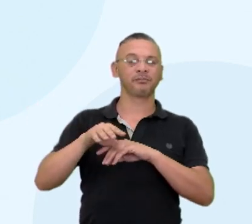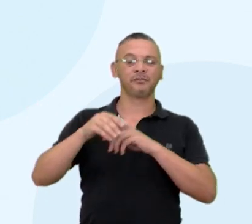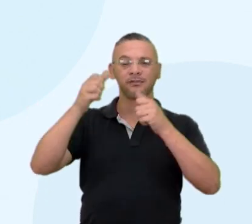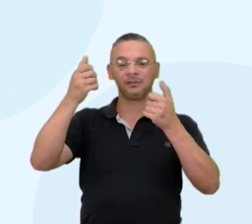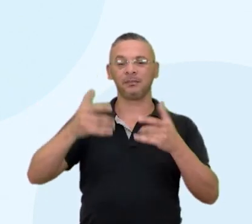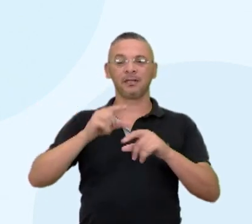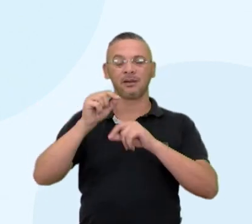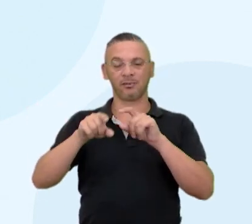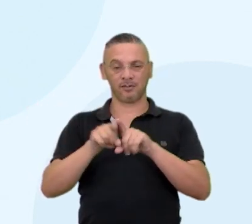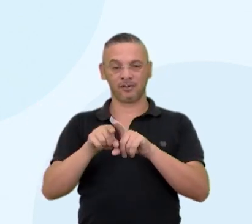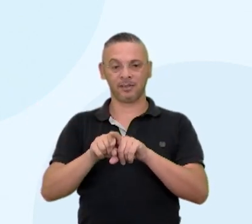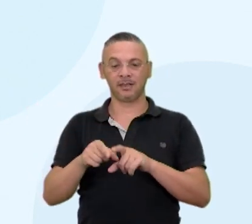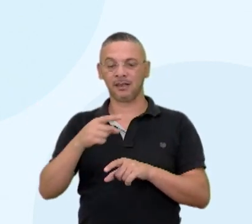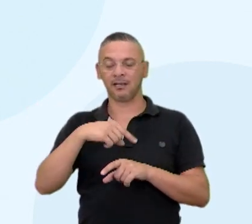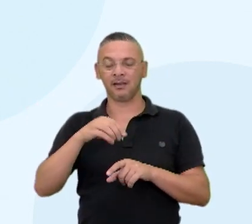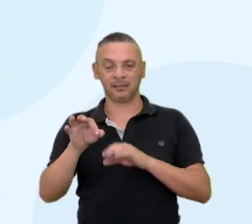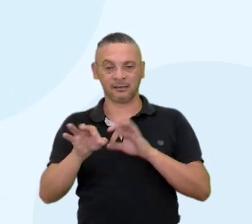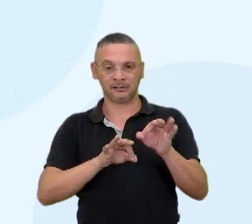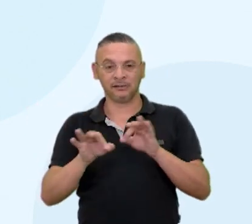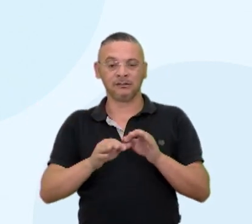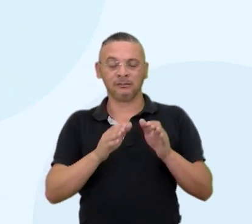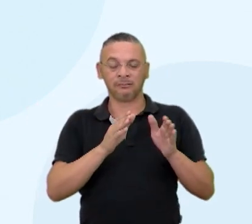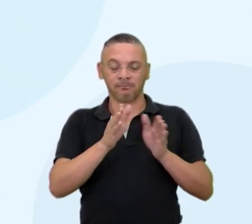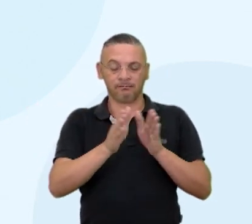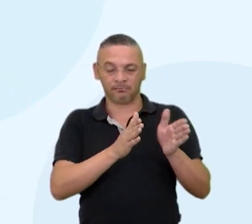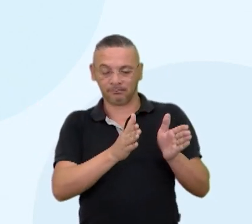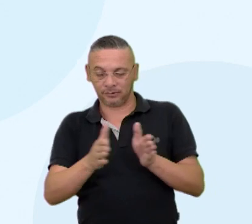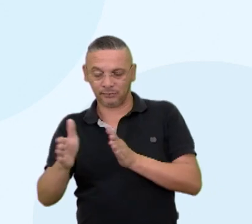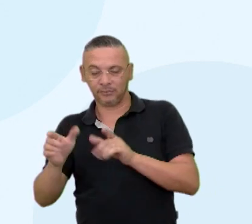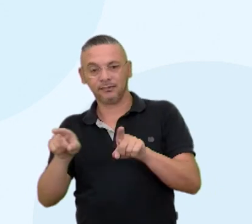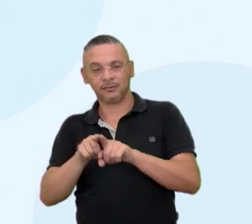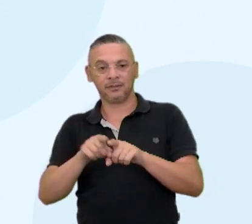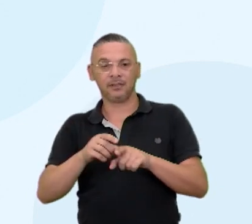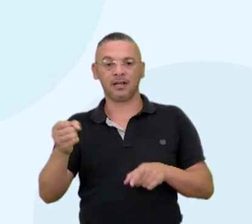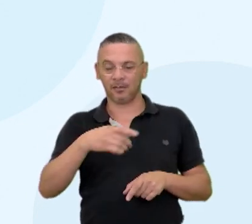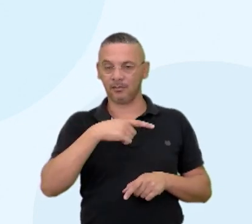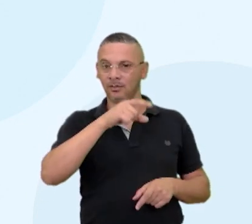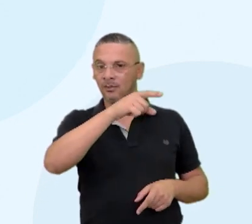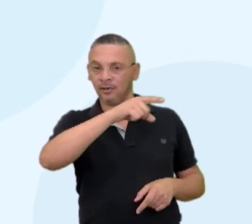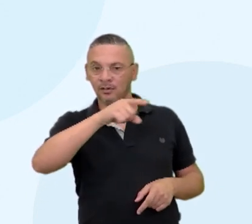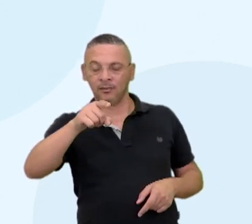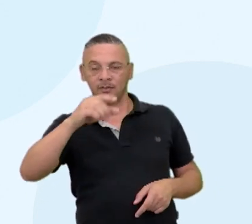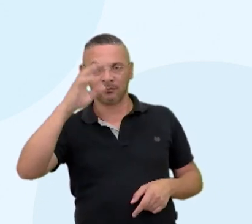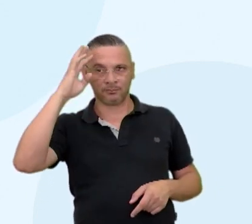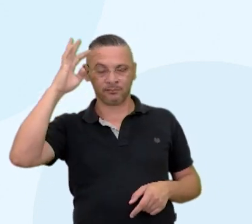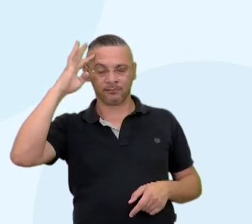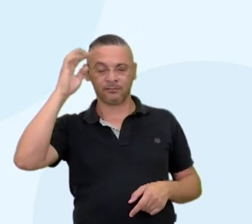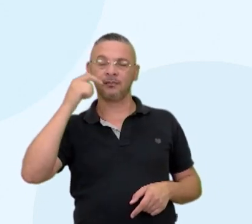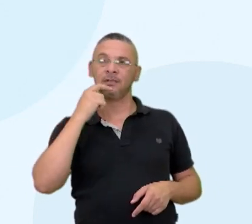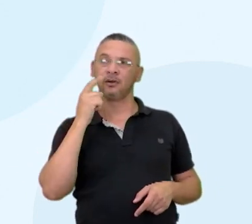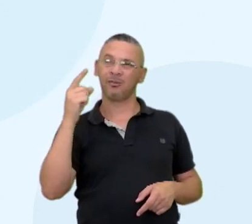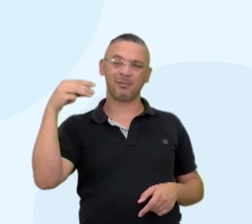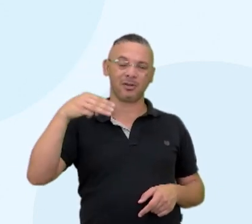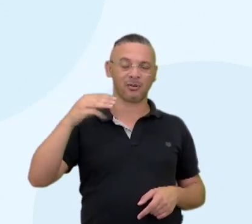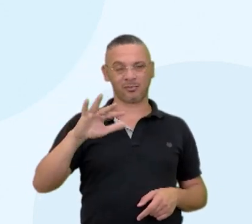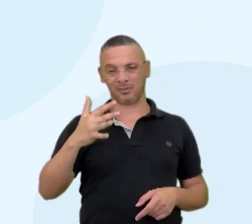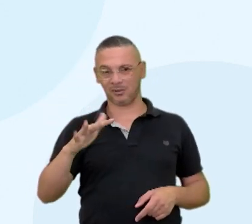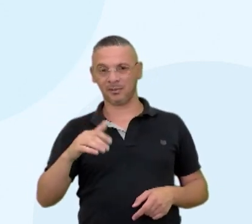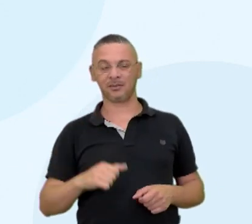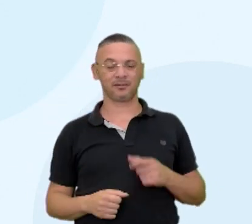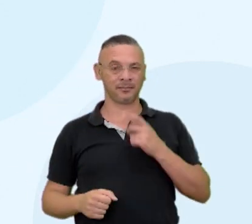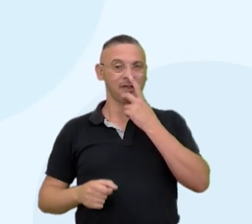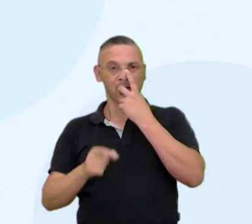tela. Como está o desenvolvimento do seu mapa da notícia internacional? Lembra? Eu falei o exemplo que eu dei. Vamos pegar um outro